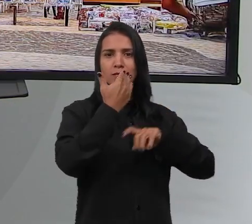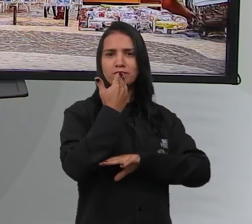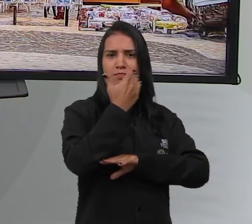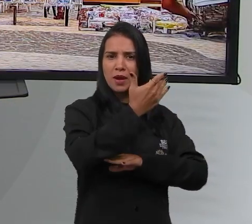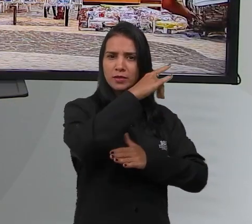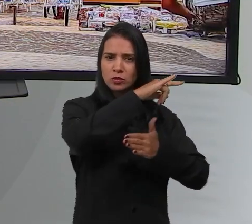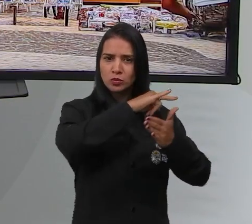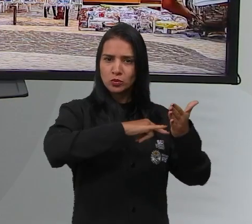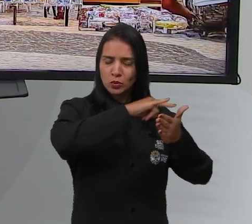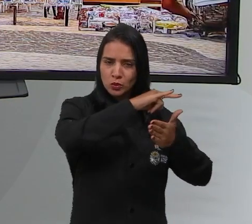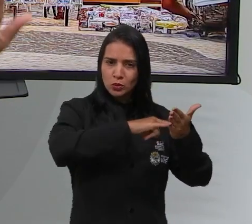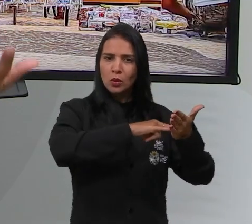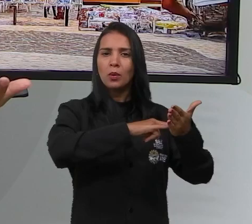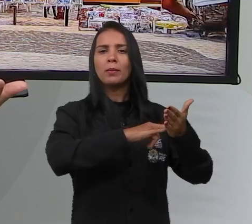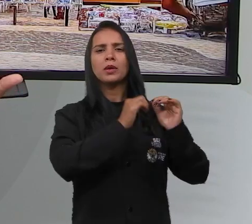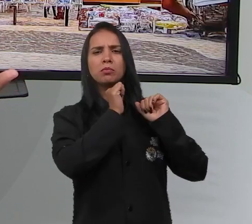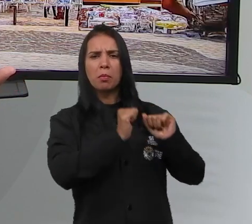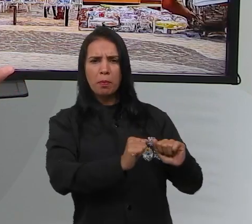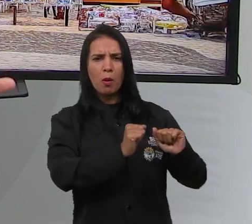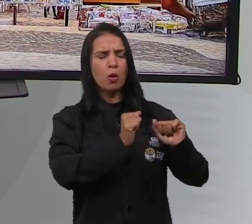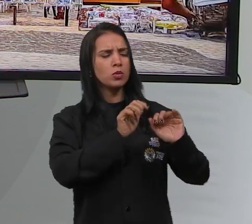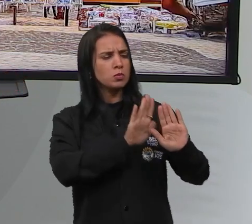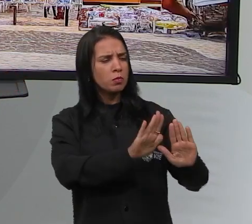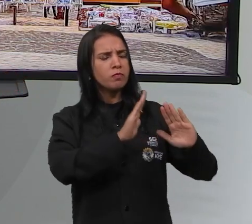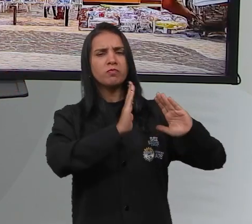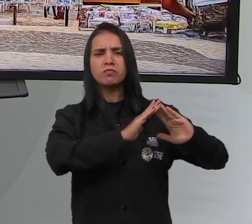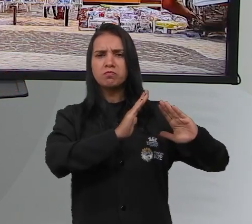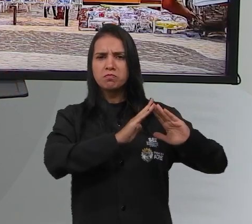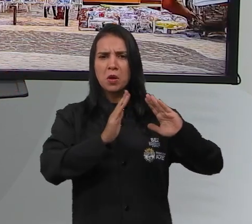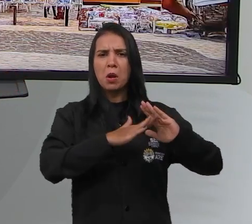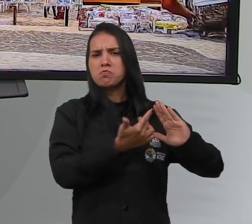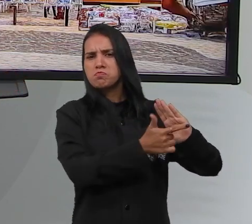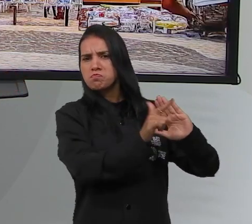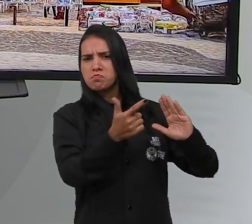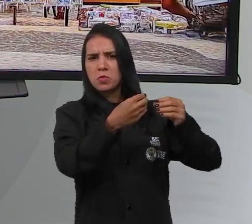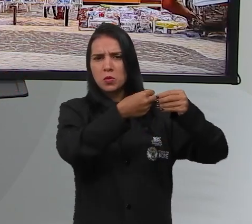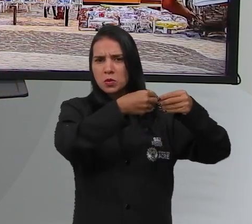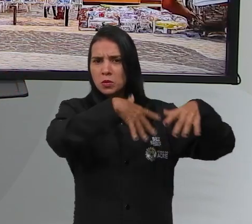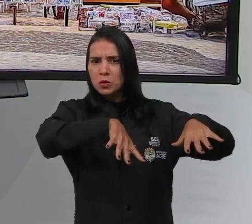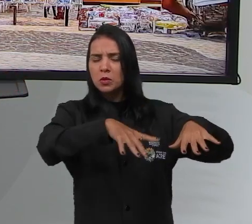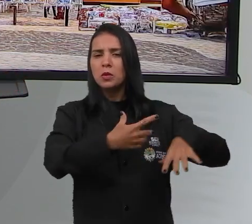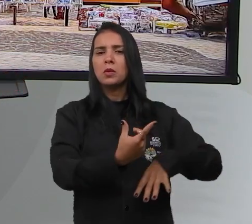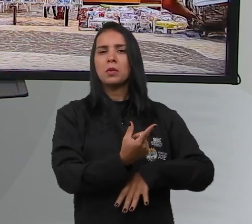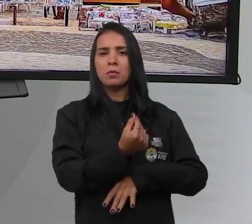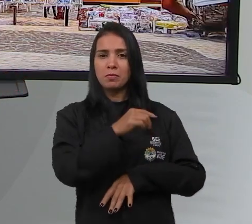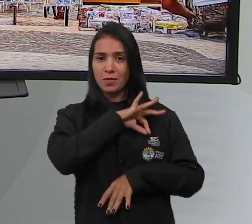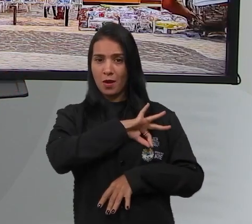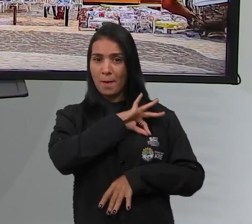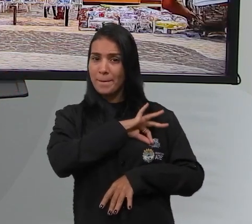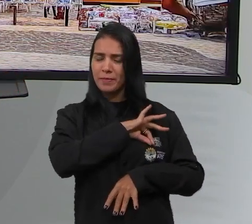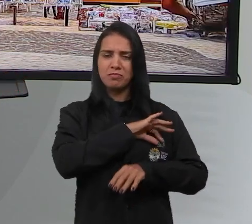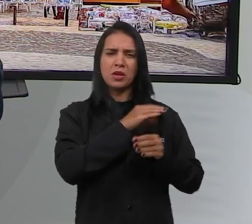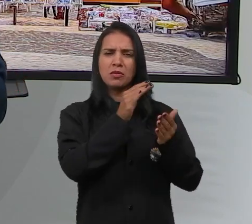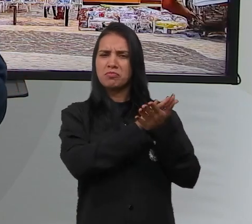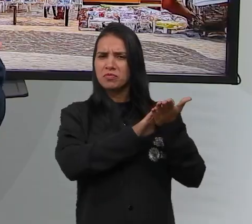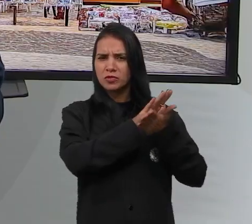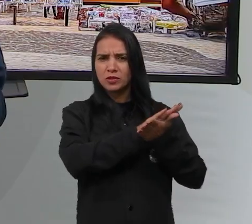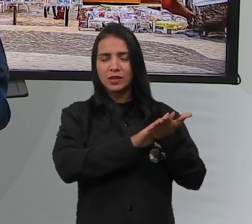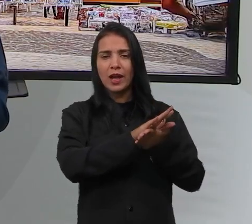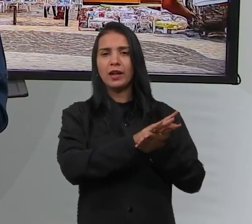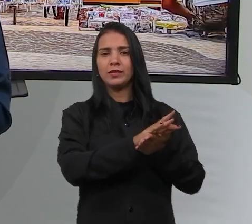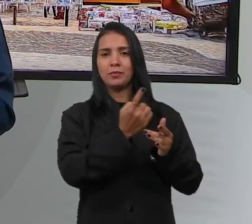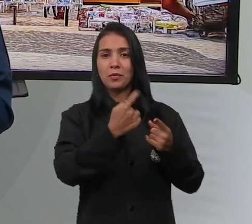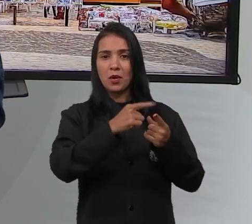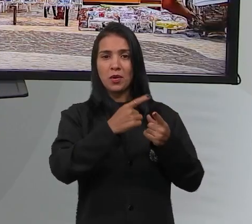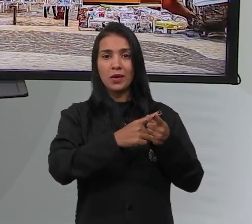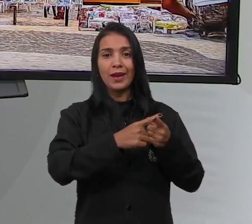casa através de um atestado médico sem ter, digamos assim, retaliações, sem ter o